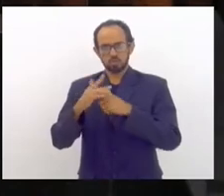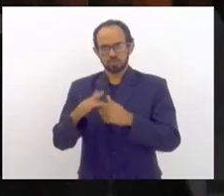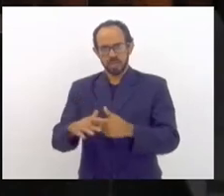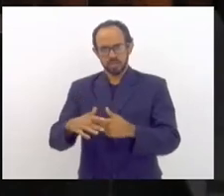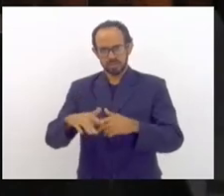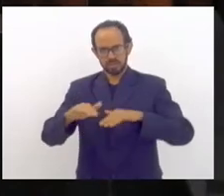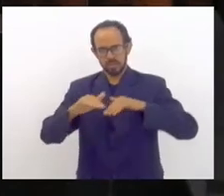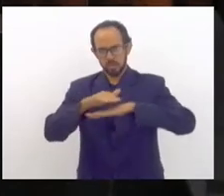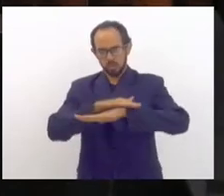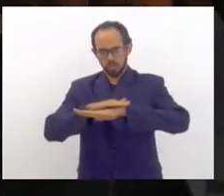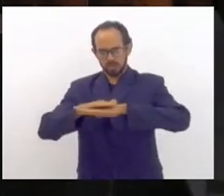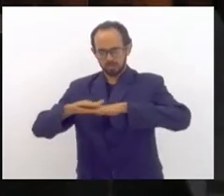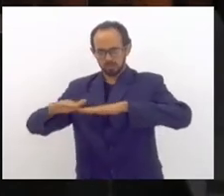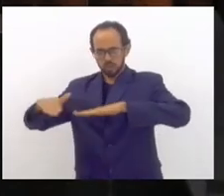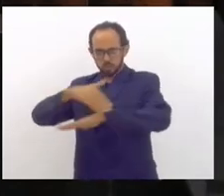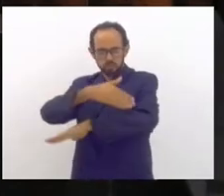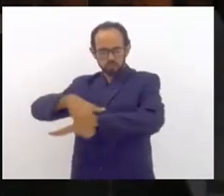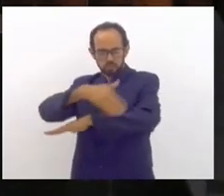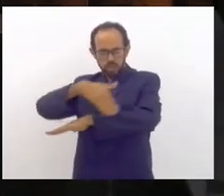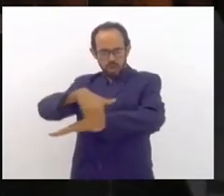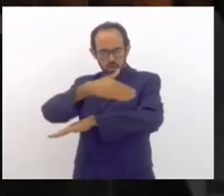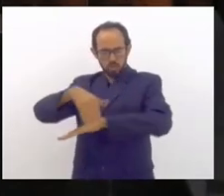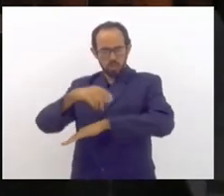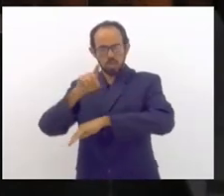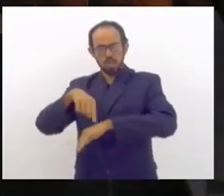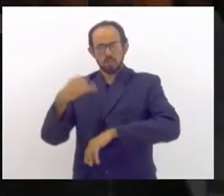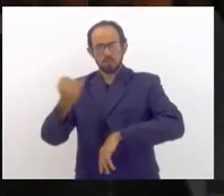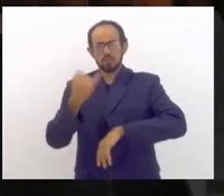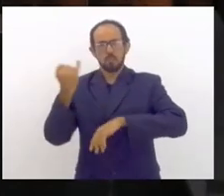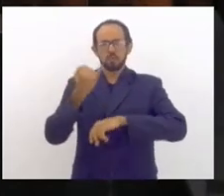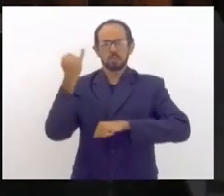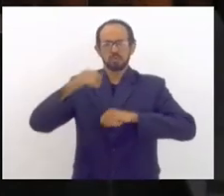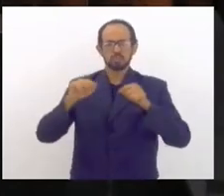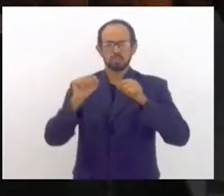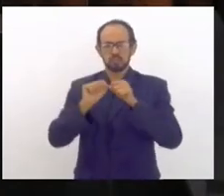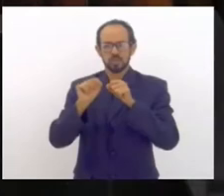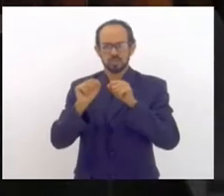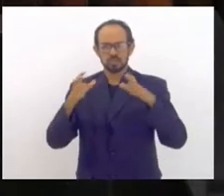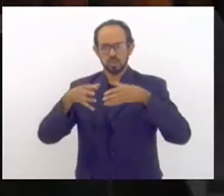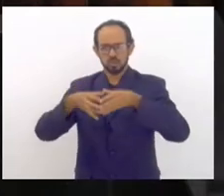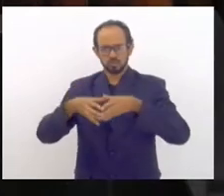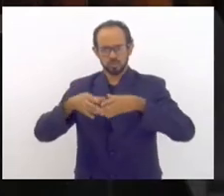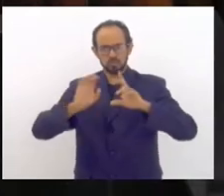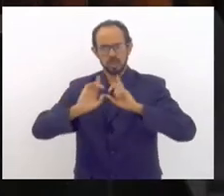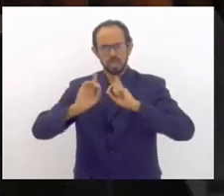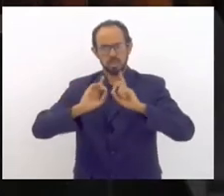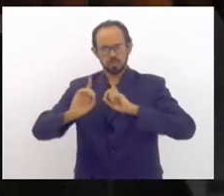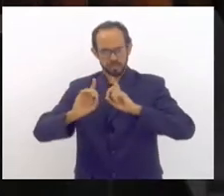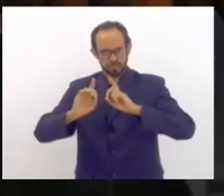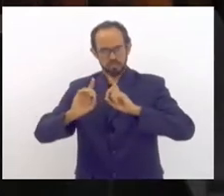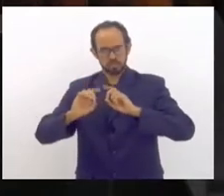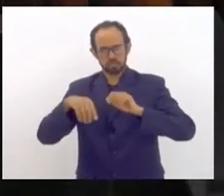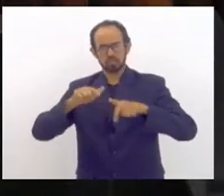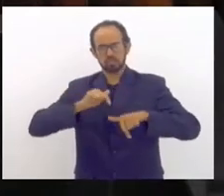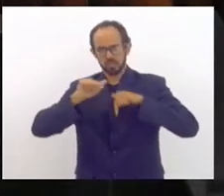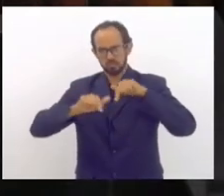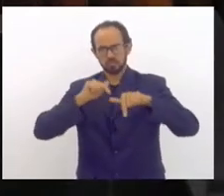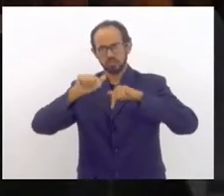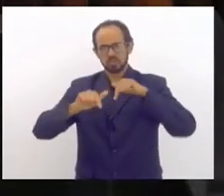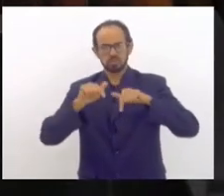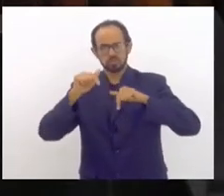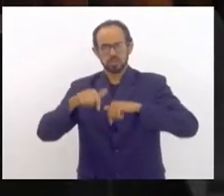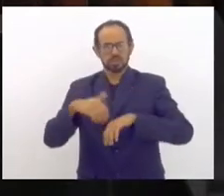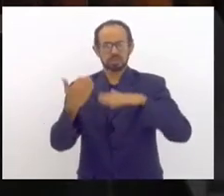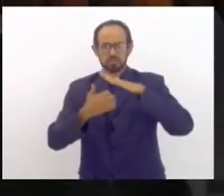quebraram. Então a gente acha que é importante a gente fazer essa frente parlamentar, que é para a gente poder debater justamente isso, o serviço que essas empresas estão